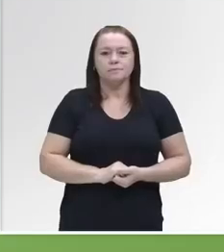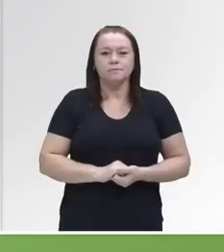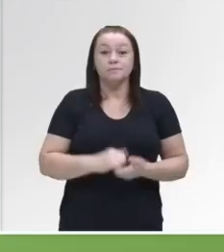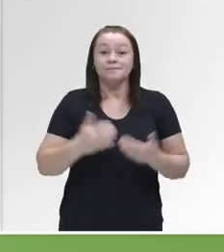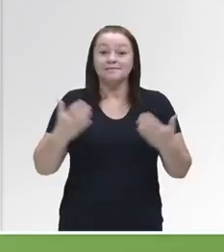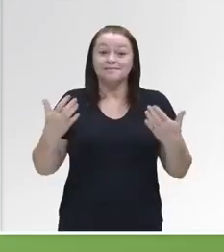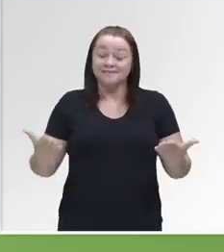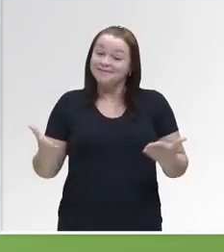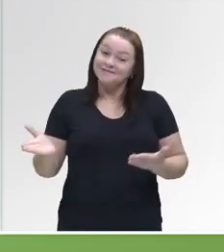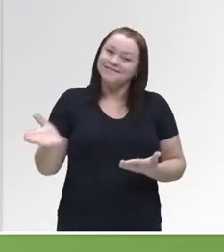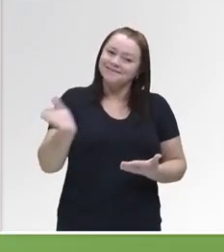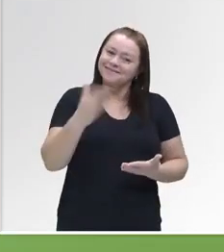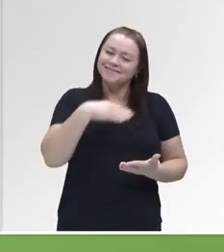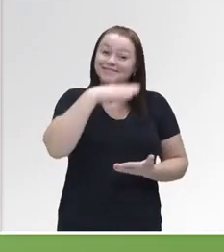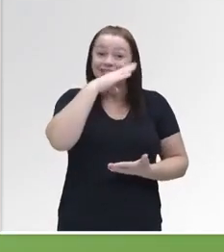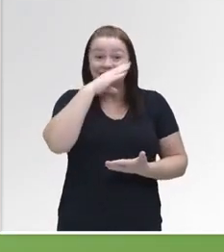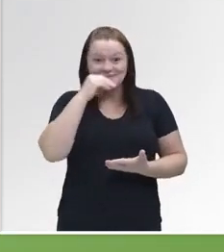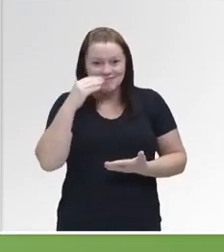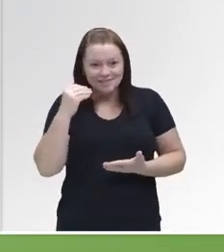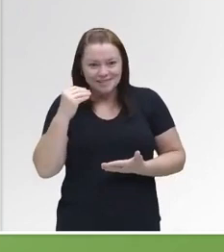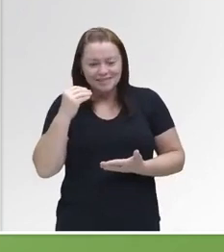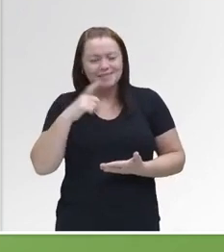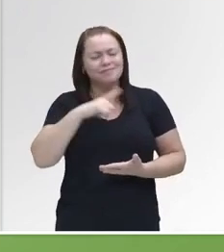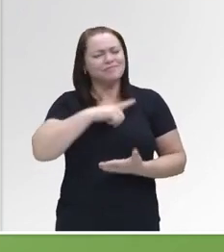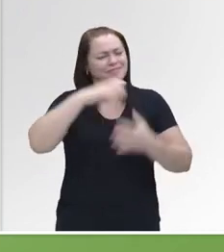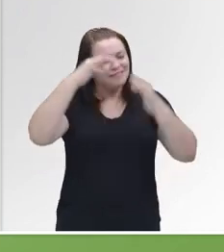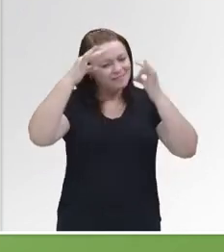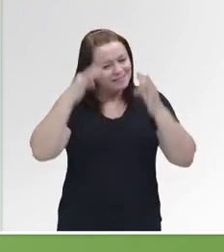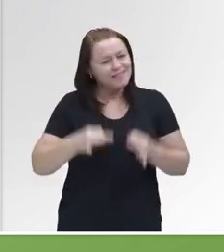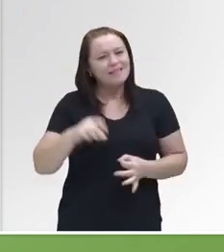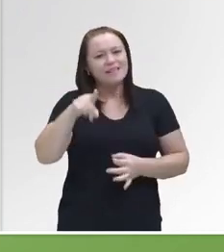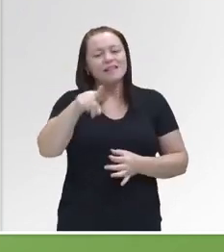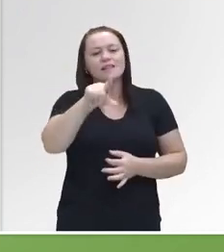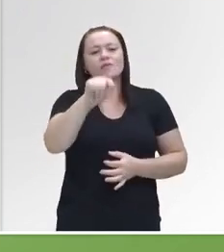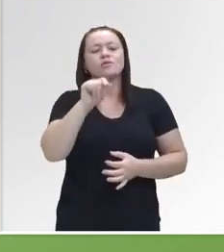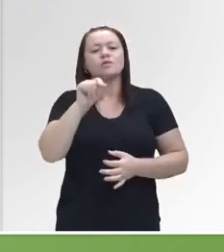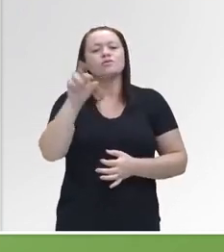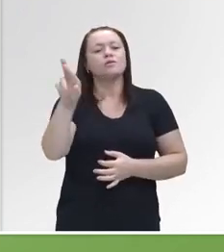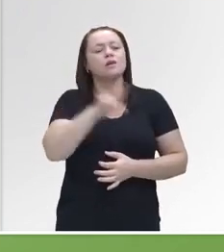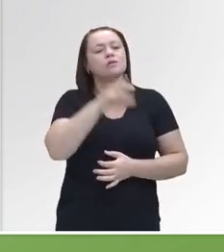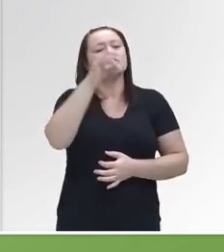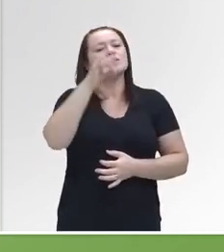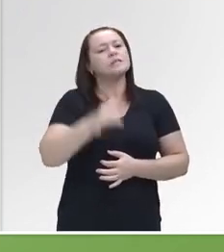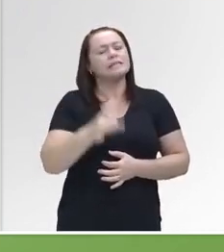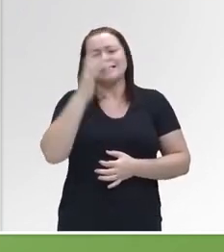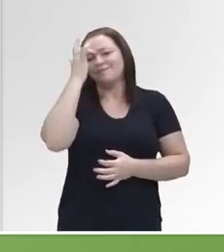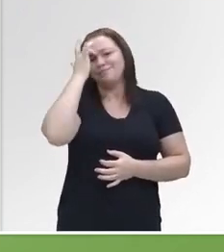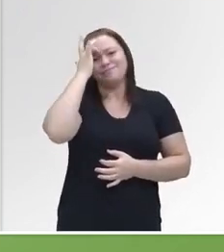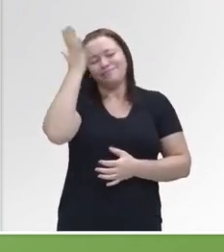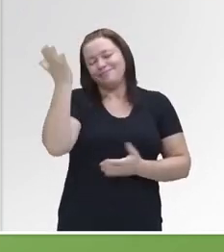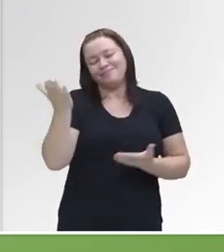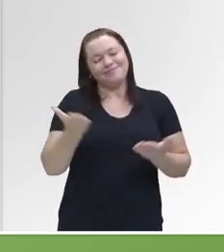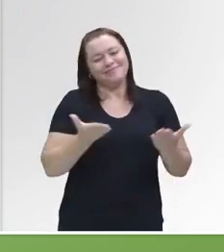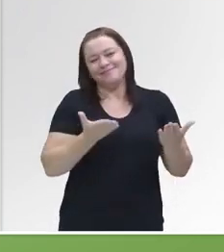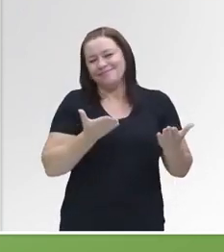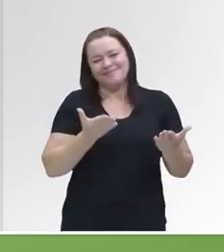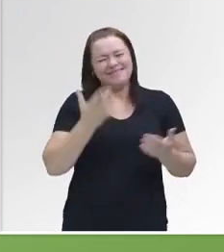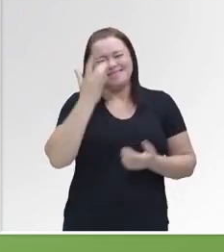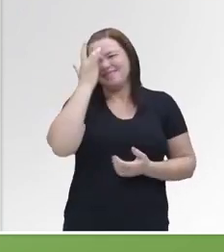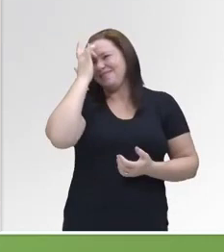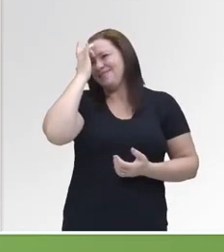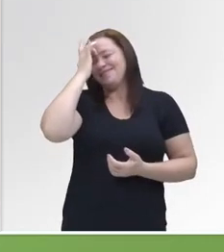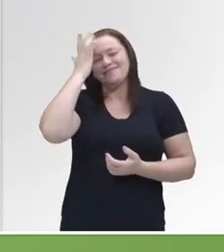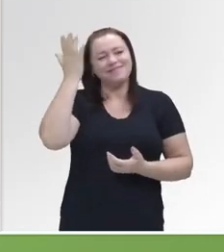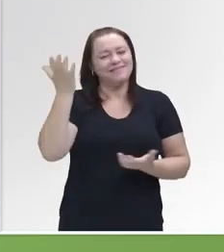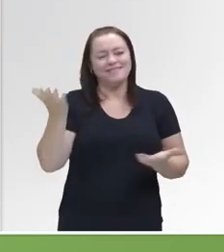Vamos lá, crianças. Com certeza vocês acertaram, tá muito fácil essas questões, né? Estão fáceis demais essas